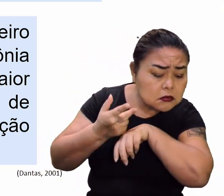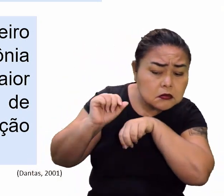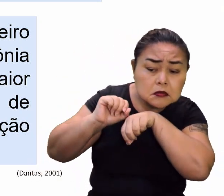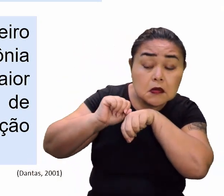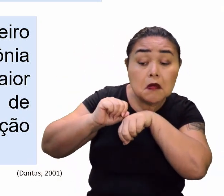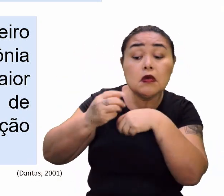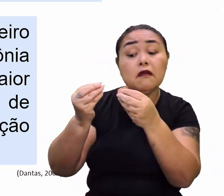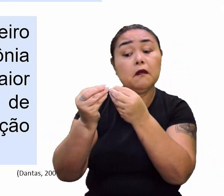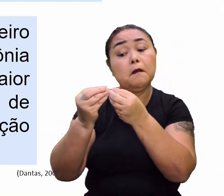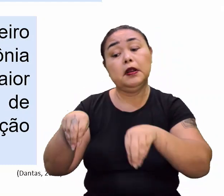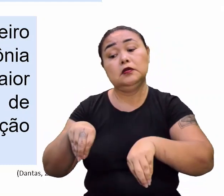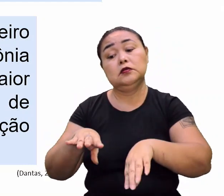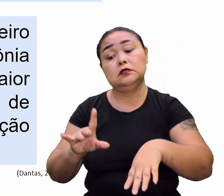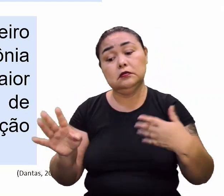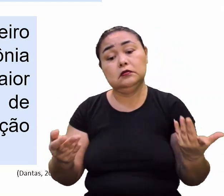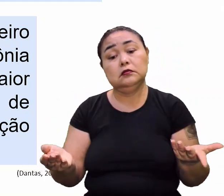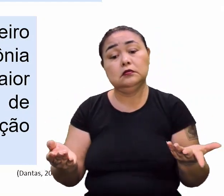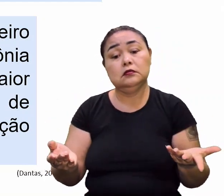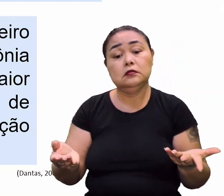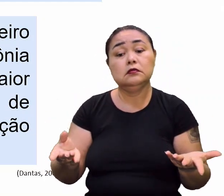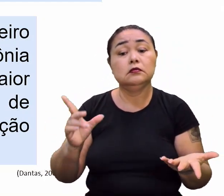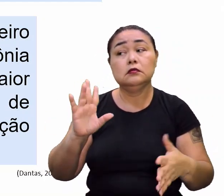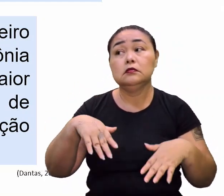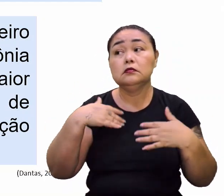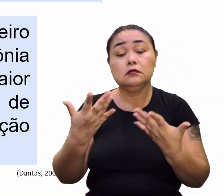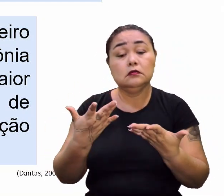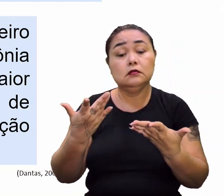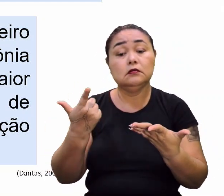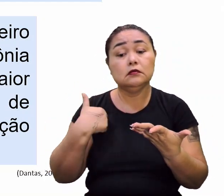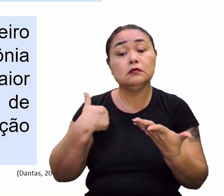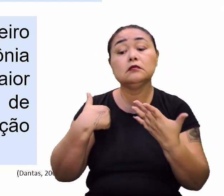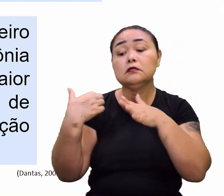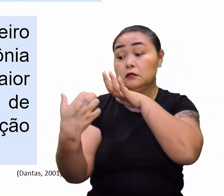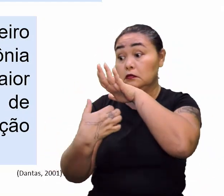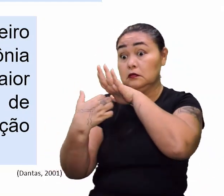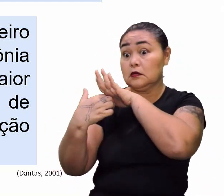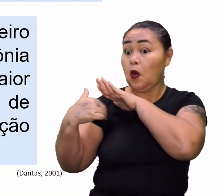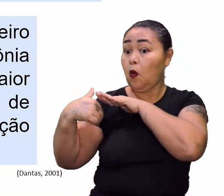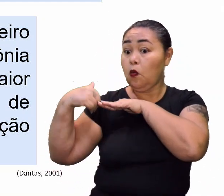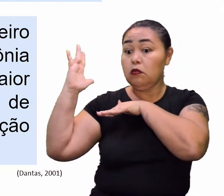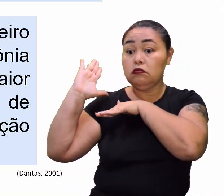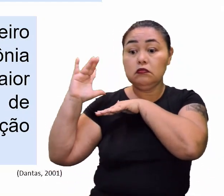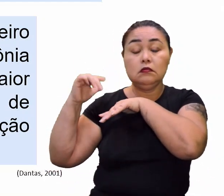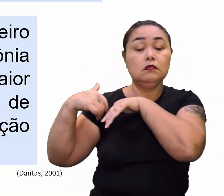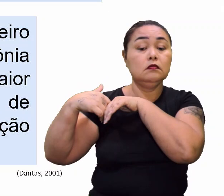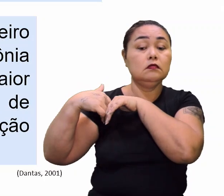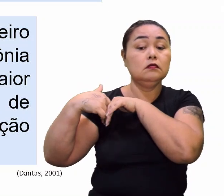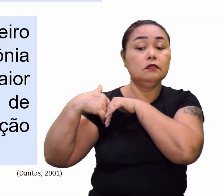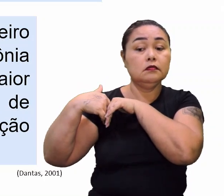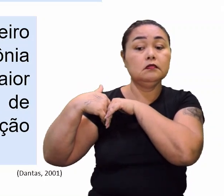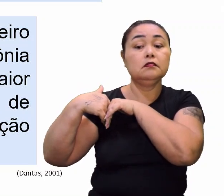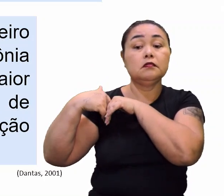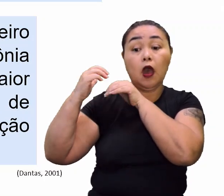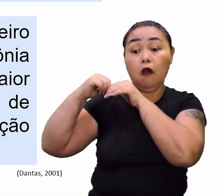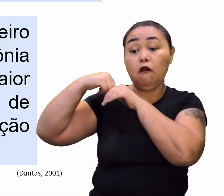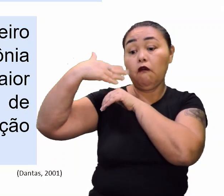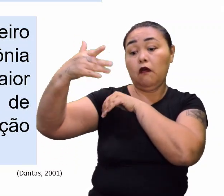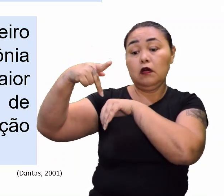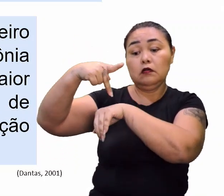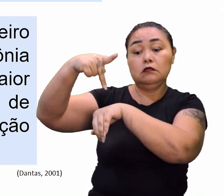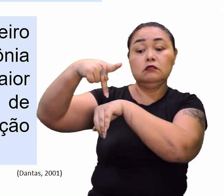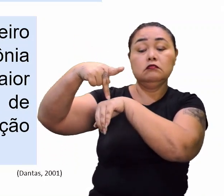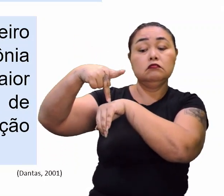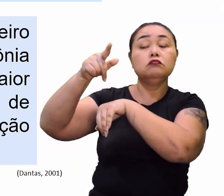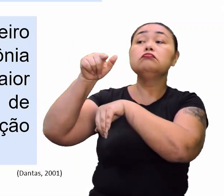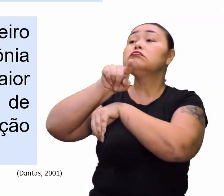Exatamente. É isso? E então, eram empresas de grande porte e olha só. Multinacionais. Multinacionais, vindo